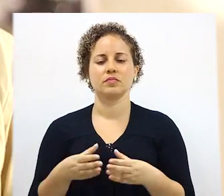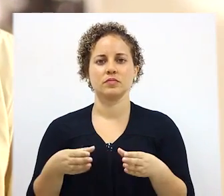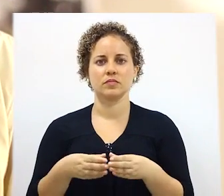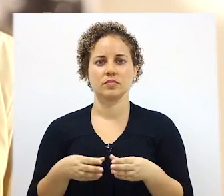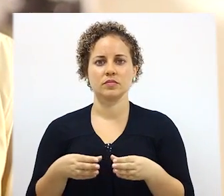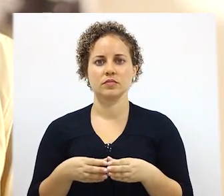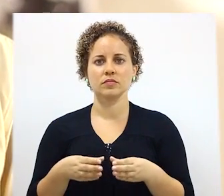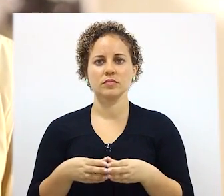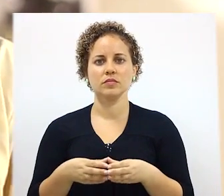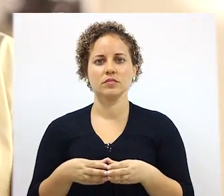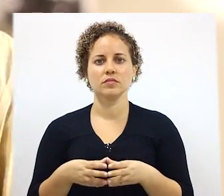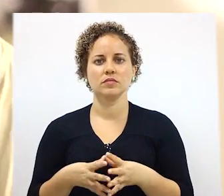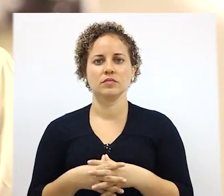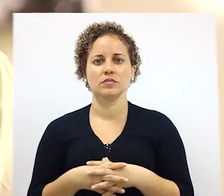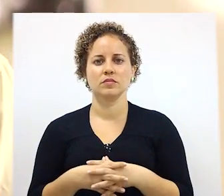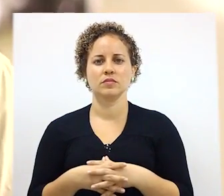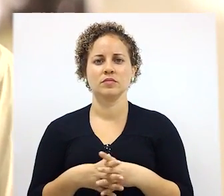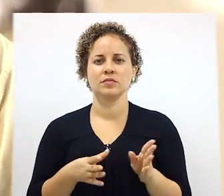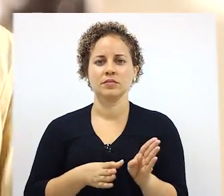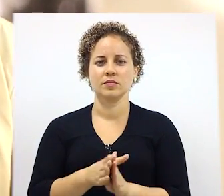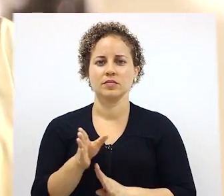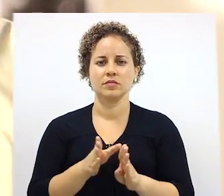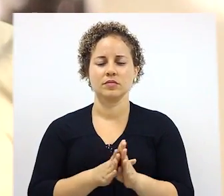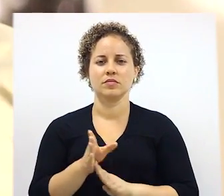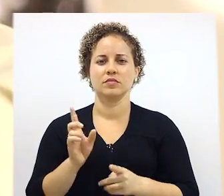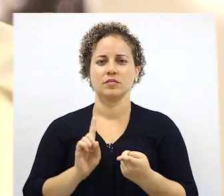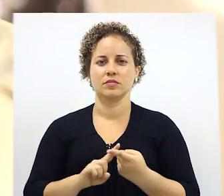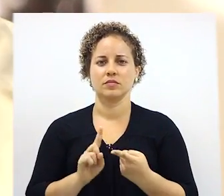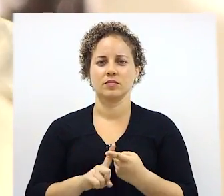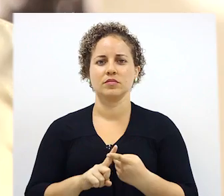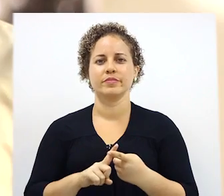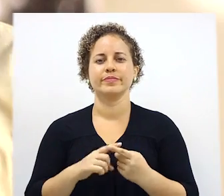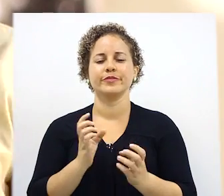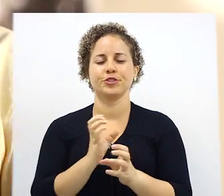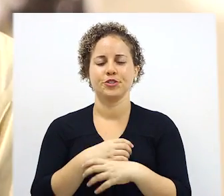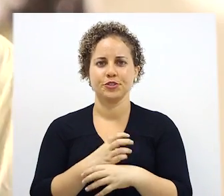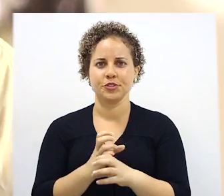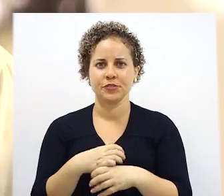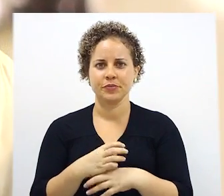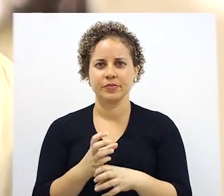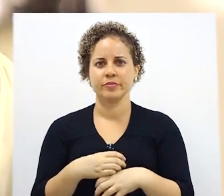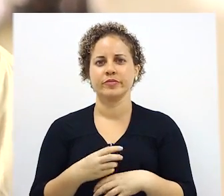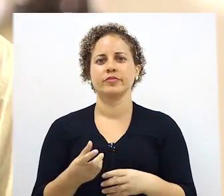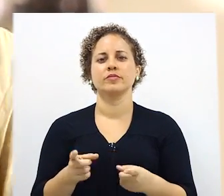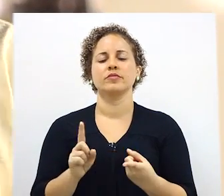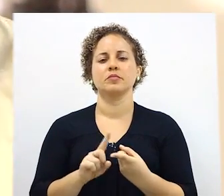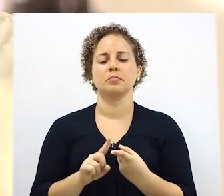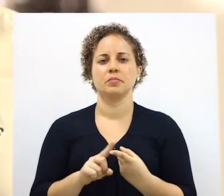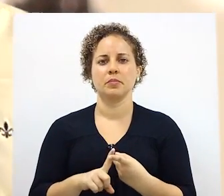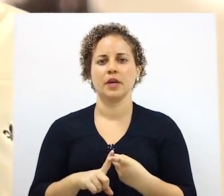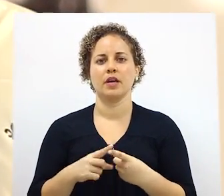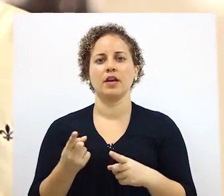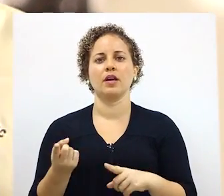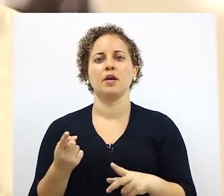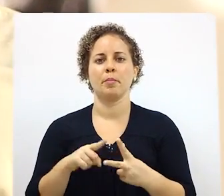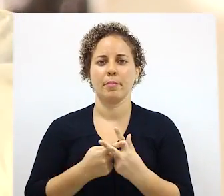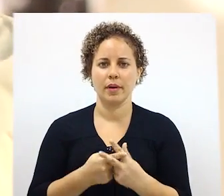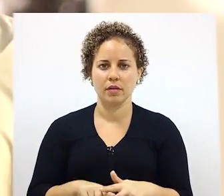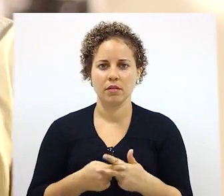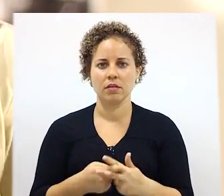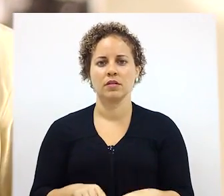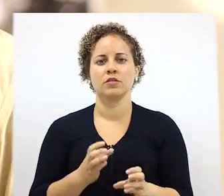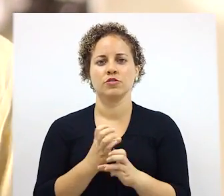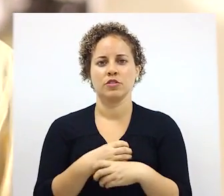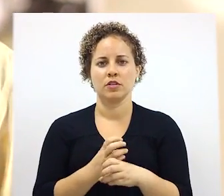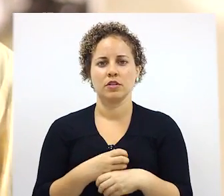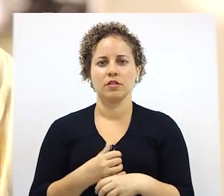dizer assim, é o corpo conselheiro, né? O pessoal de engenharia agronômica, o pessoal de engenharia mecânica, engenharia elétrica,